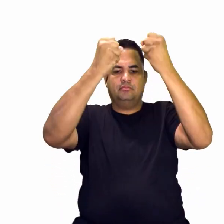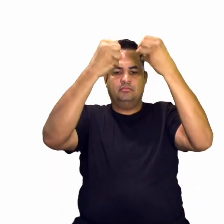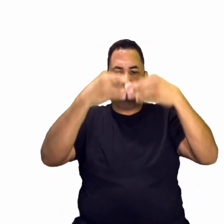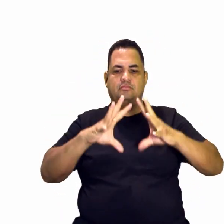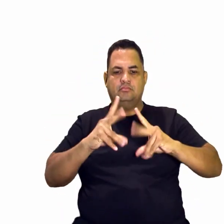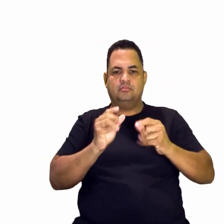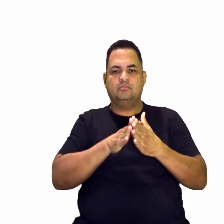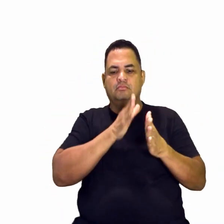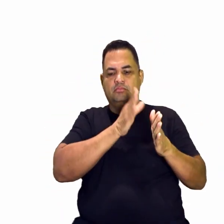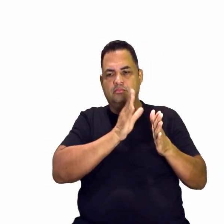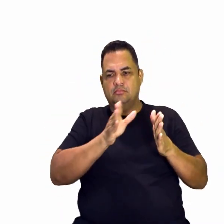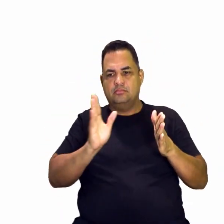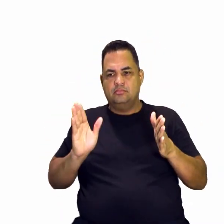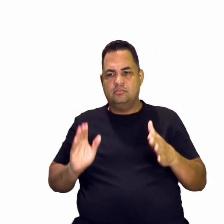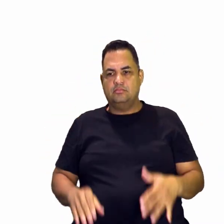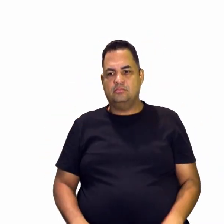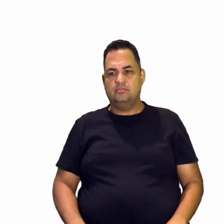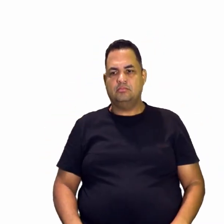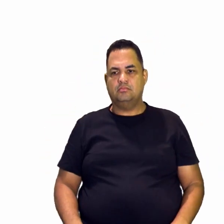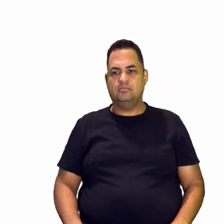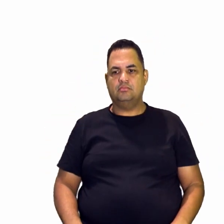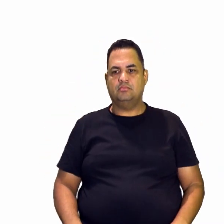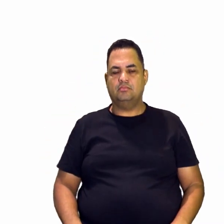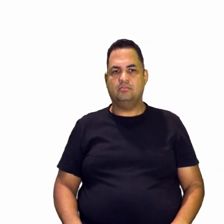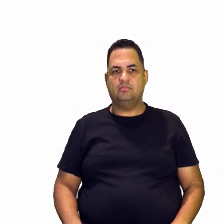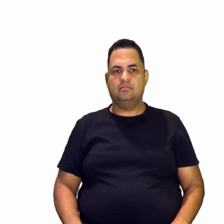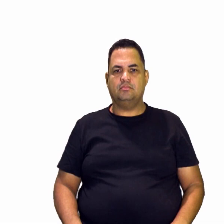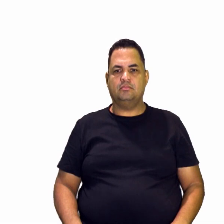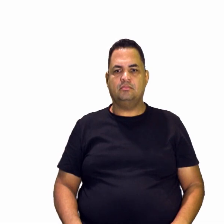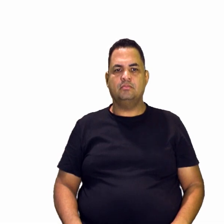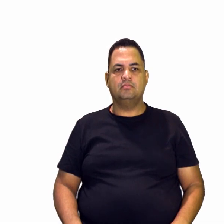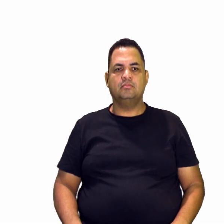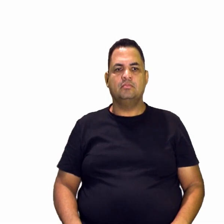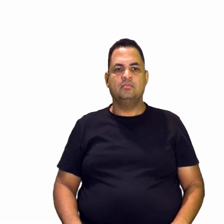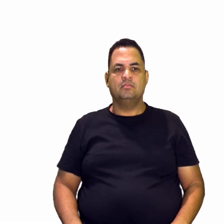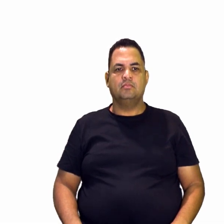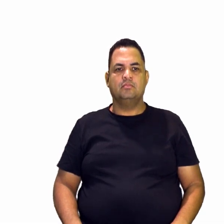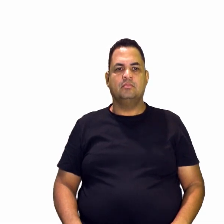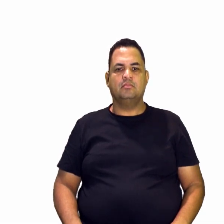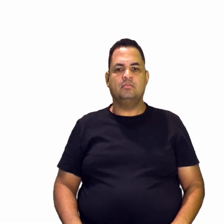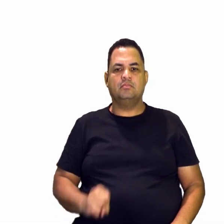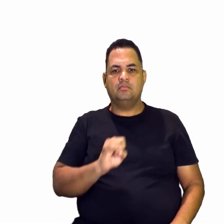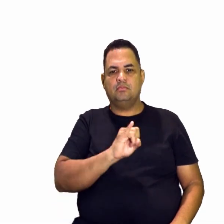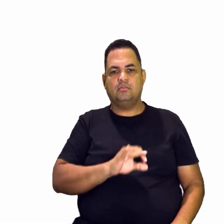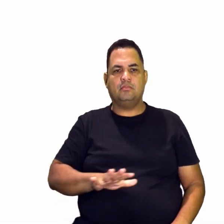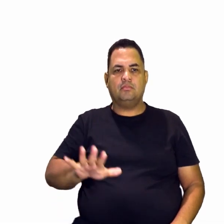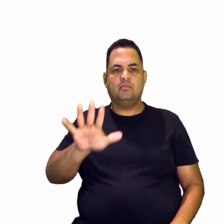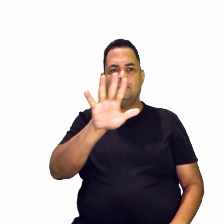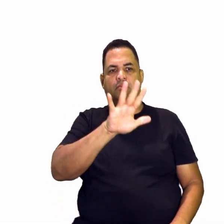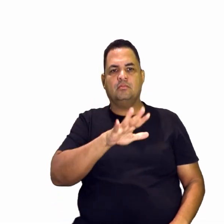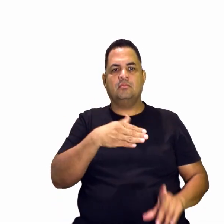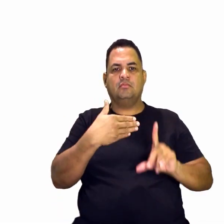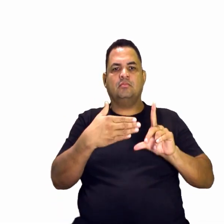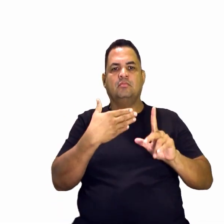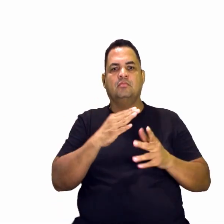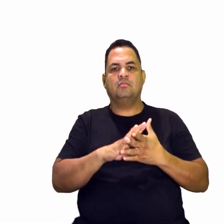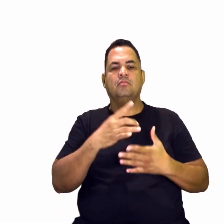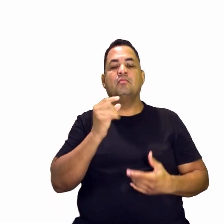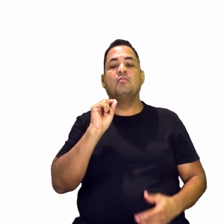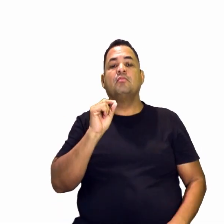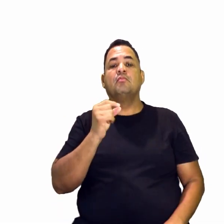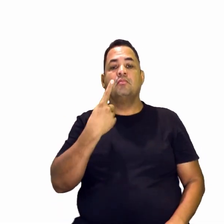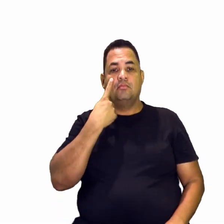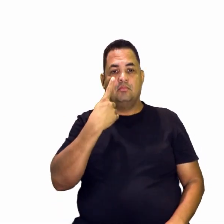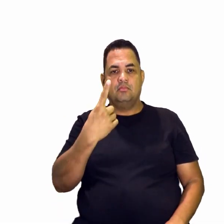todas essas etapas, galera. Olha lá. Jogando. Então, nessa imagem aí, nesse slide, o que você está